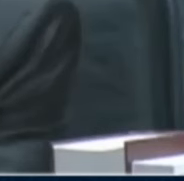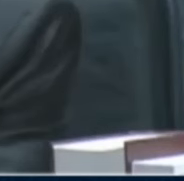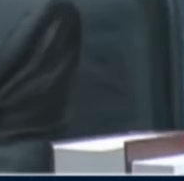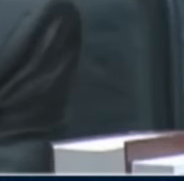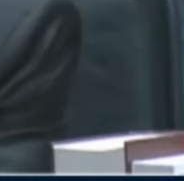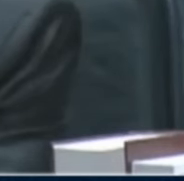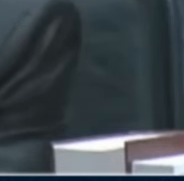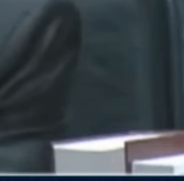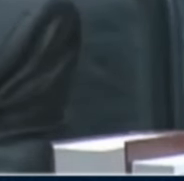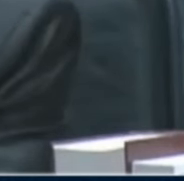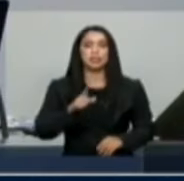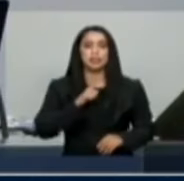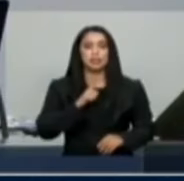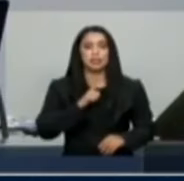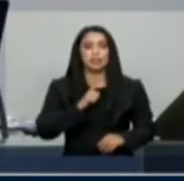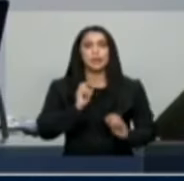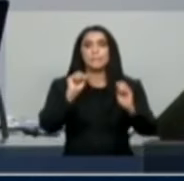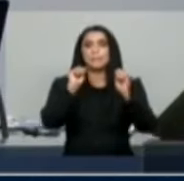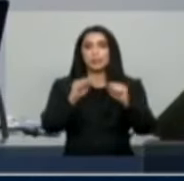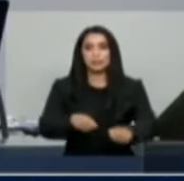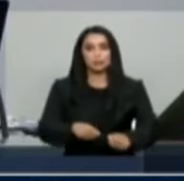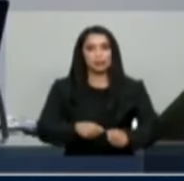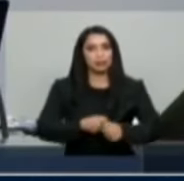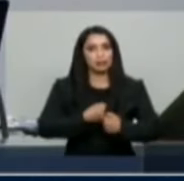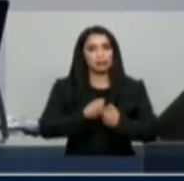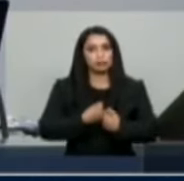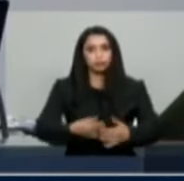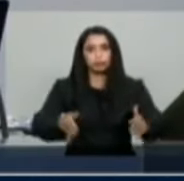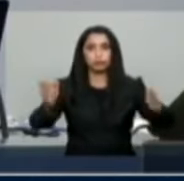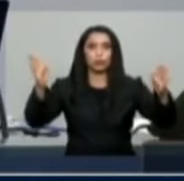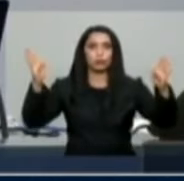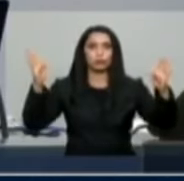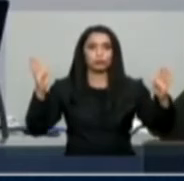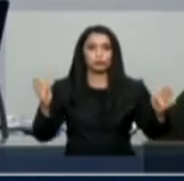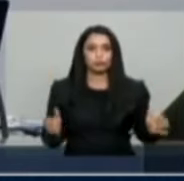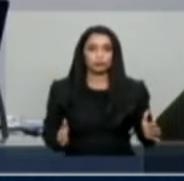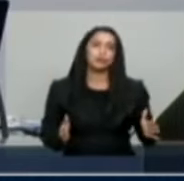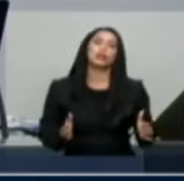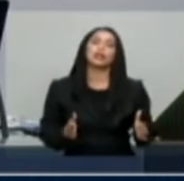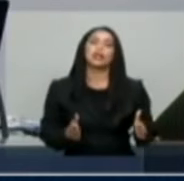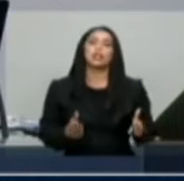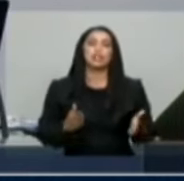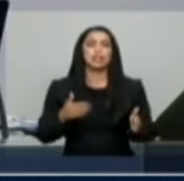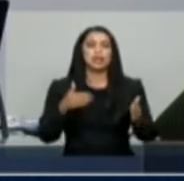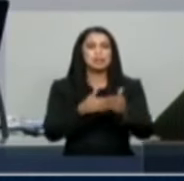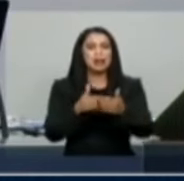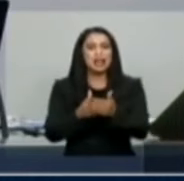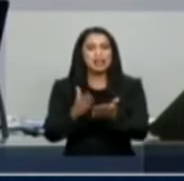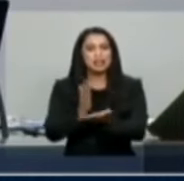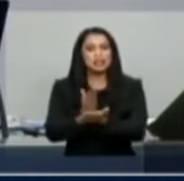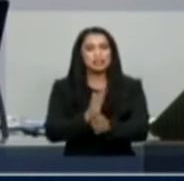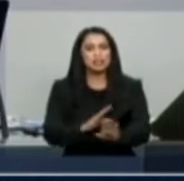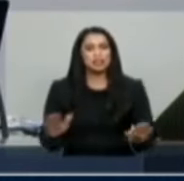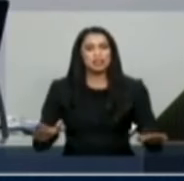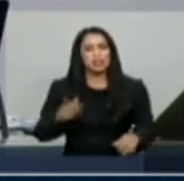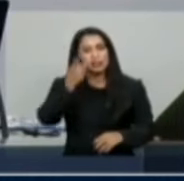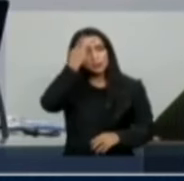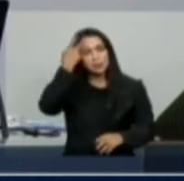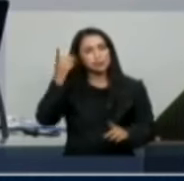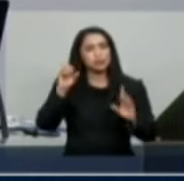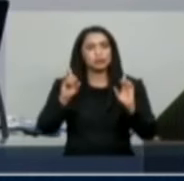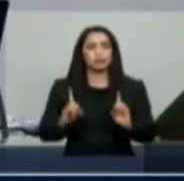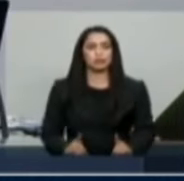mínimo, duvidosa a criação de uma entidade privada para gerir recursos públicos, já que o dinheiro voltaria para os